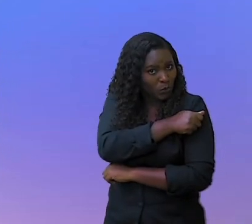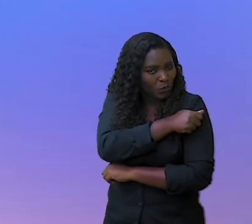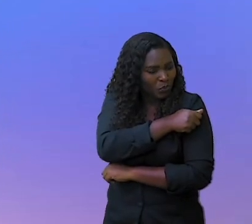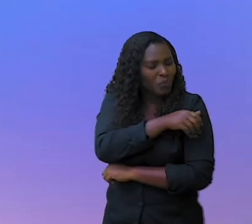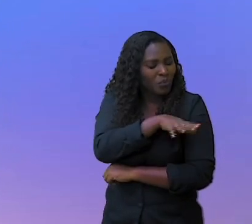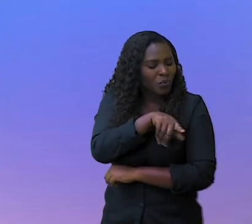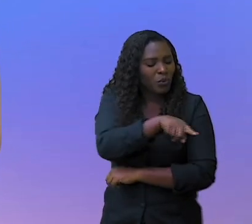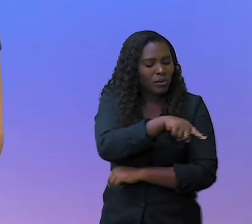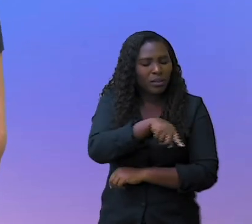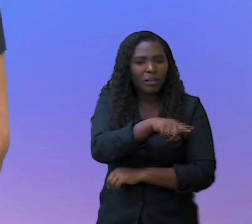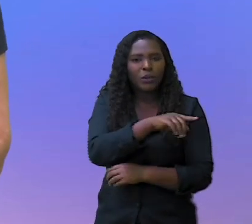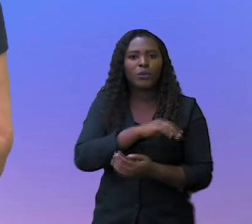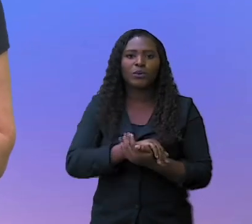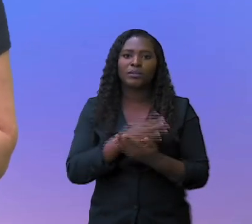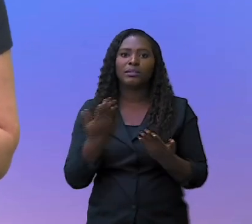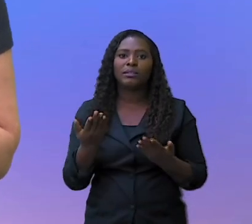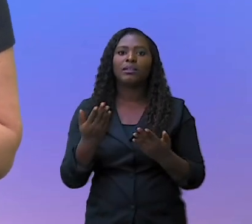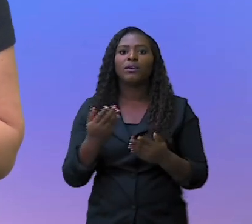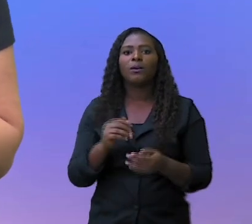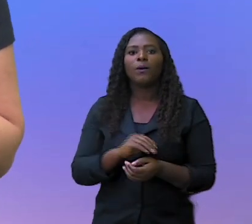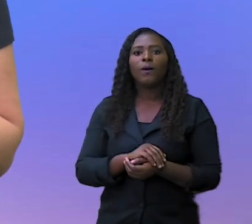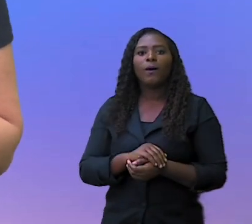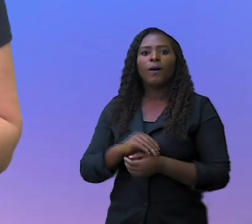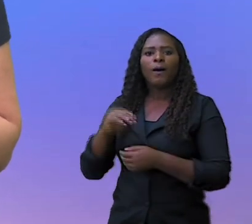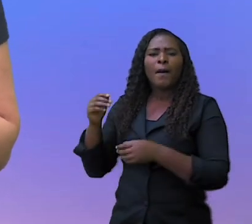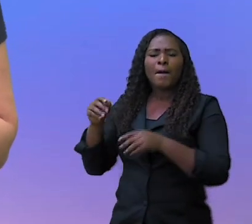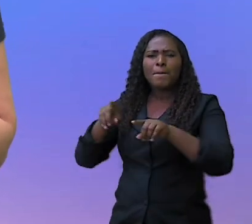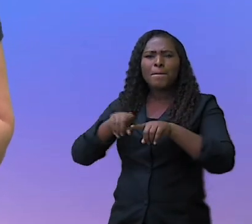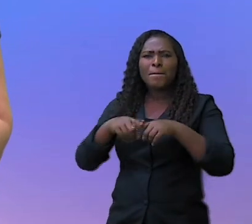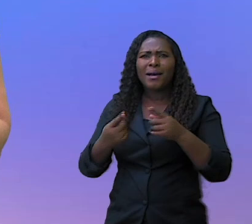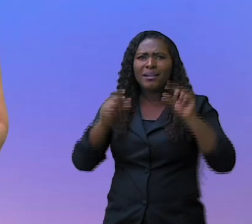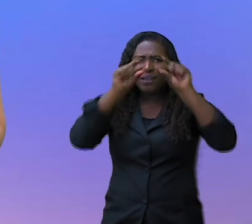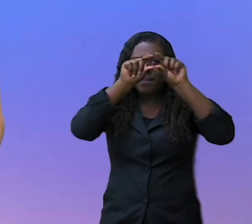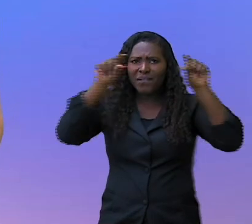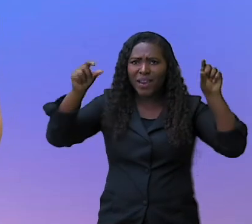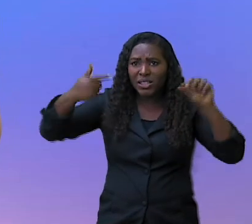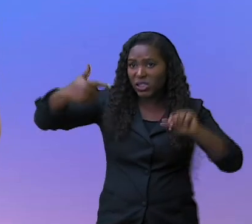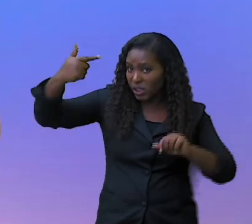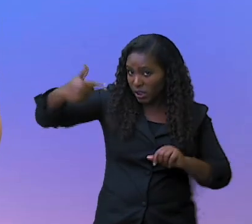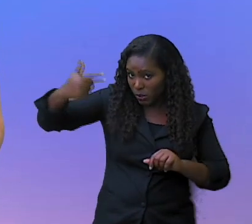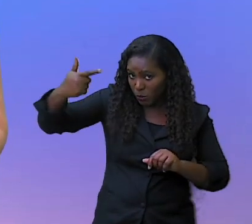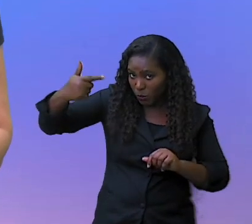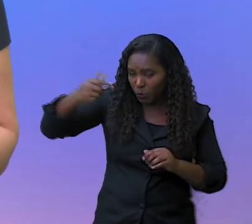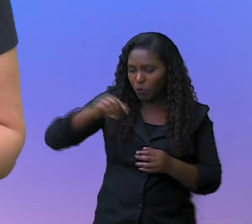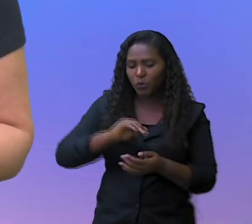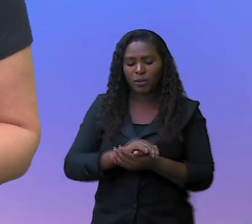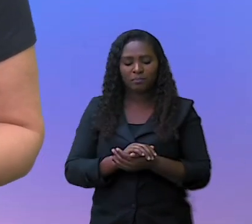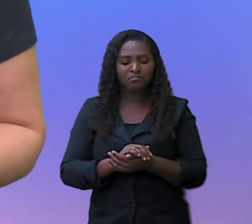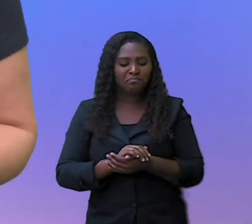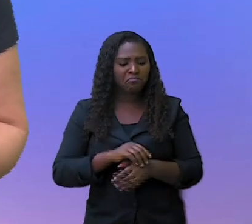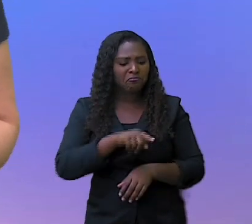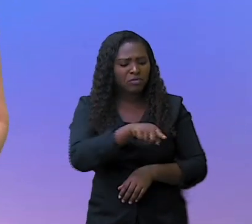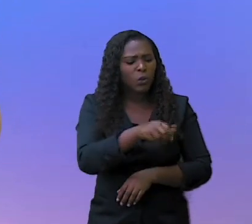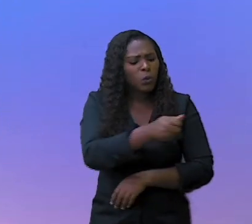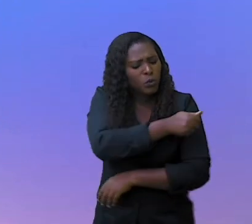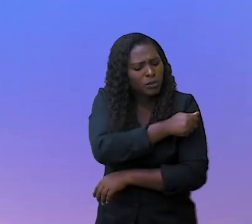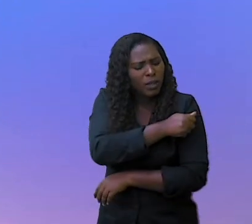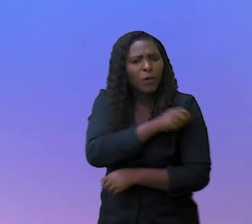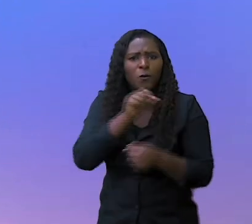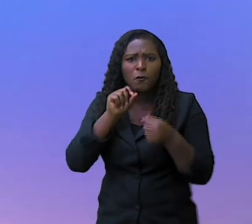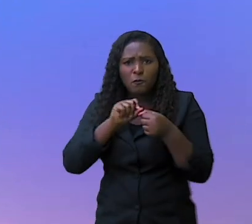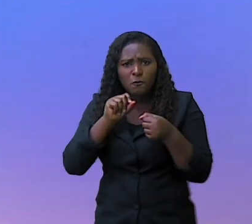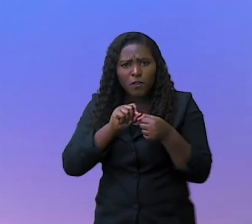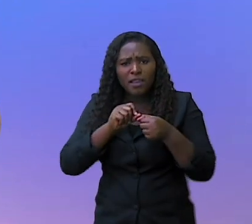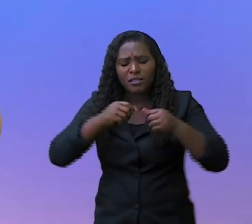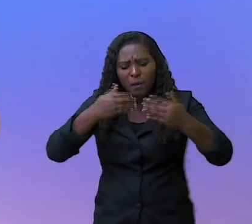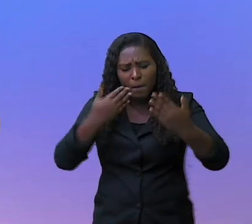segunda oração, eu tenho aqui o fizeram a prova de português tranquilos. E aí eu sei, né, que o